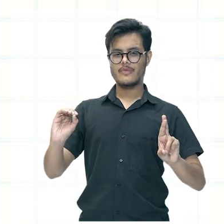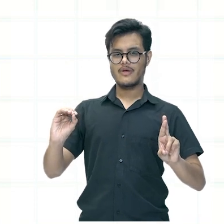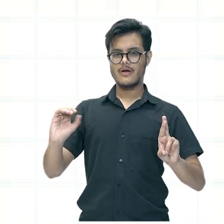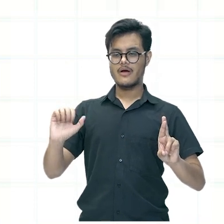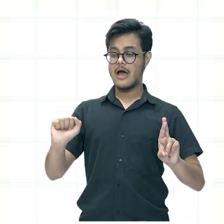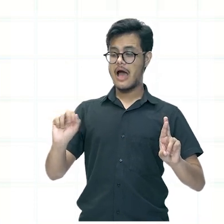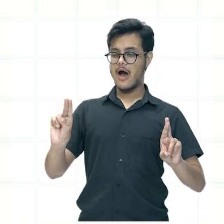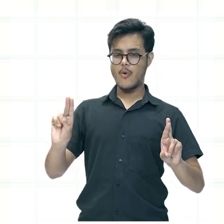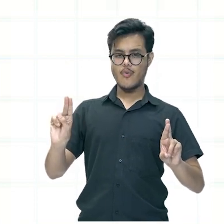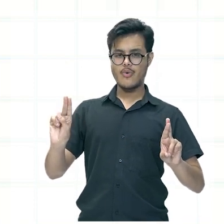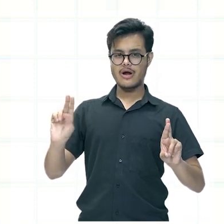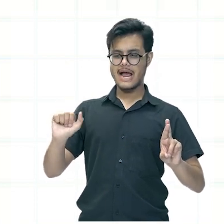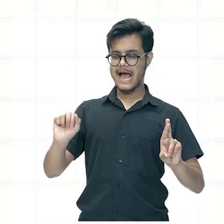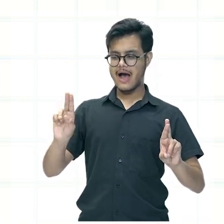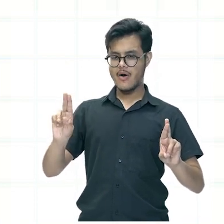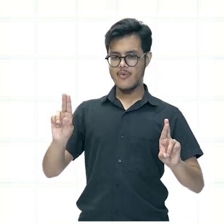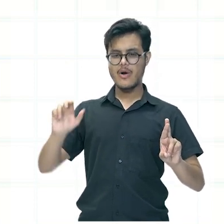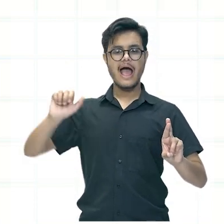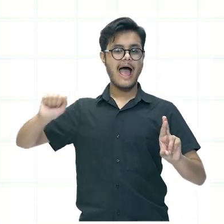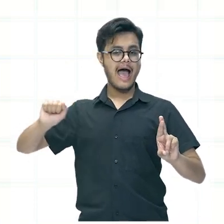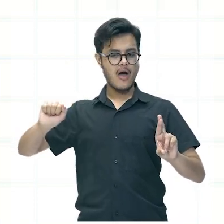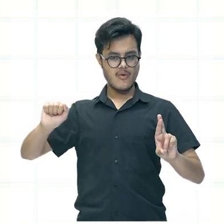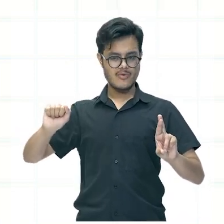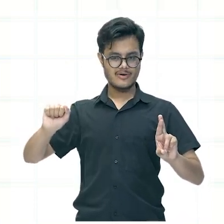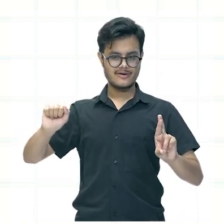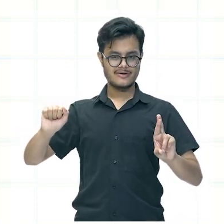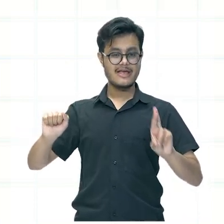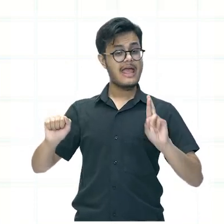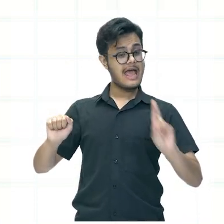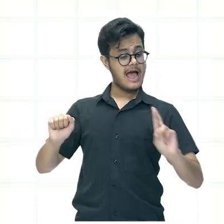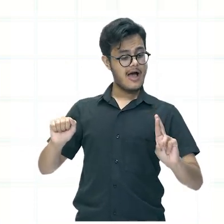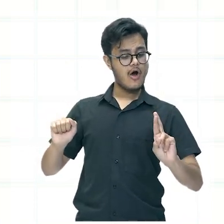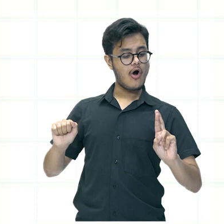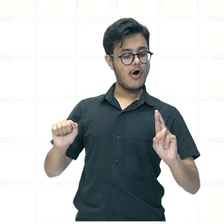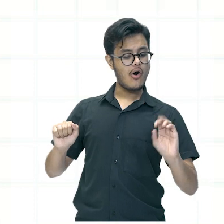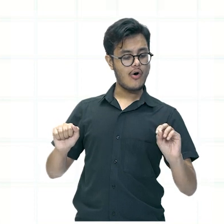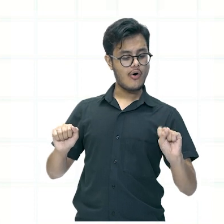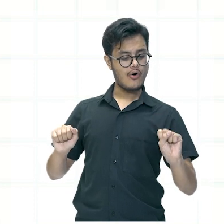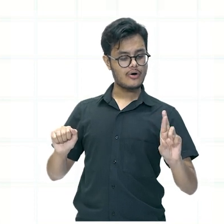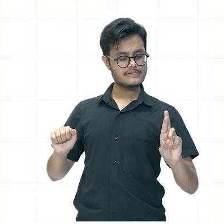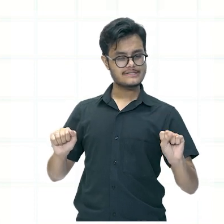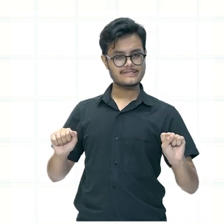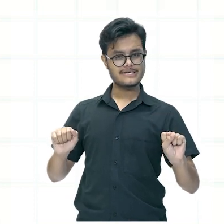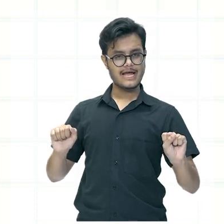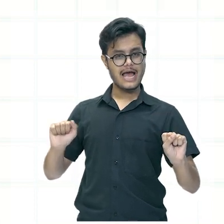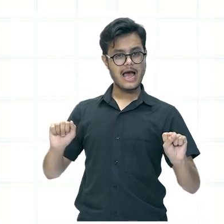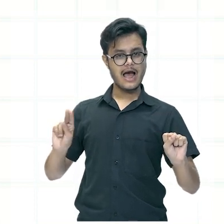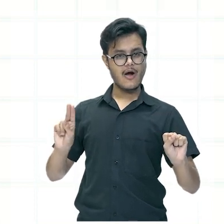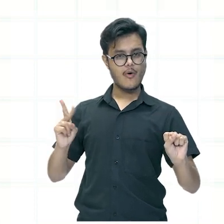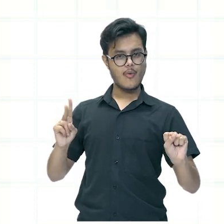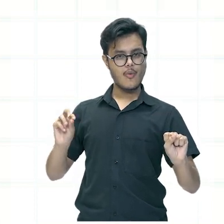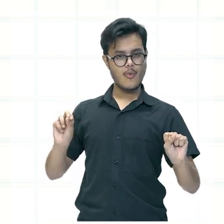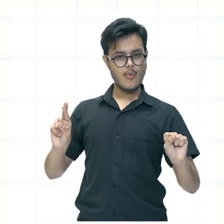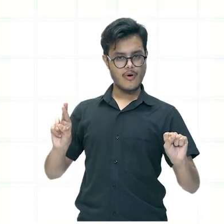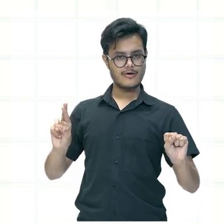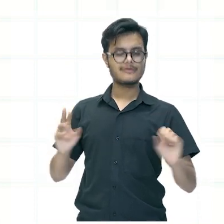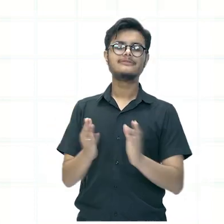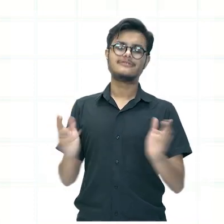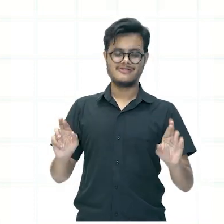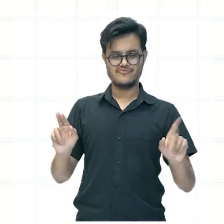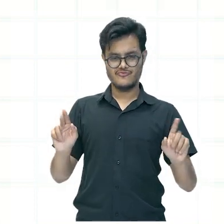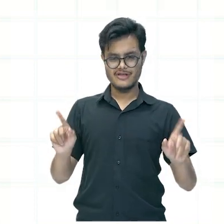and hour, o som de A, certo? Som de A e aqui o som de R. Tudo bem? Essa é a diferença entre eles